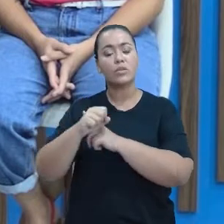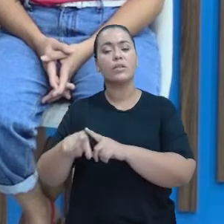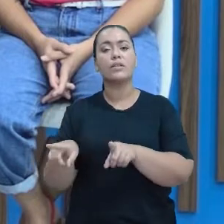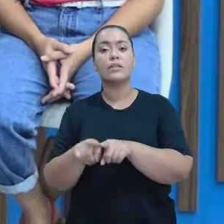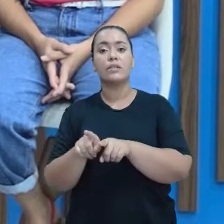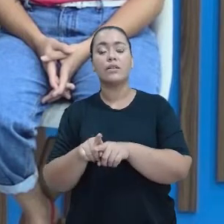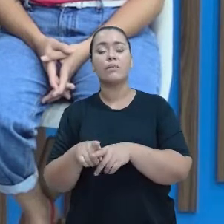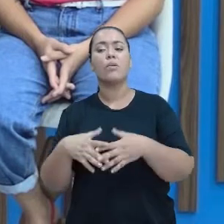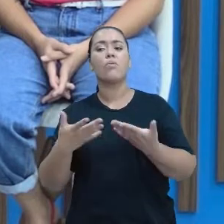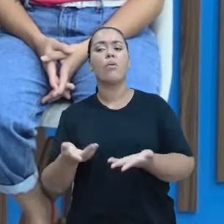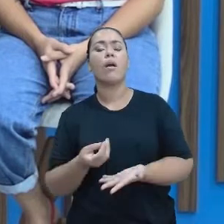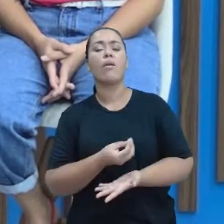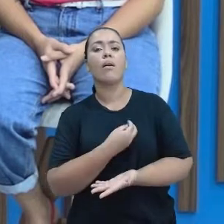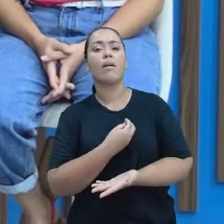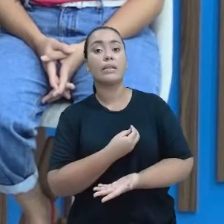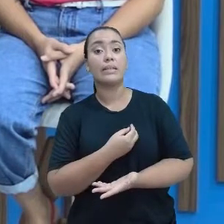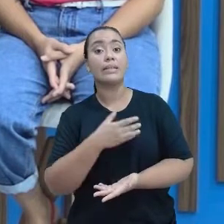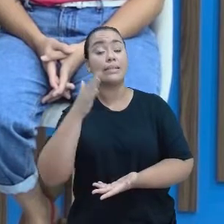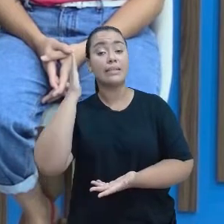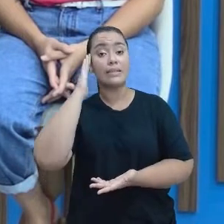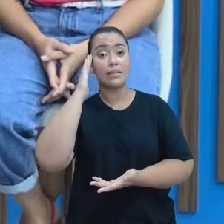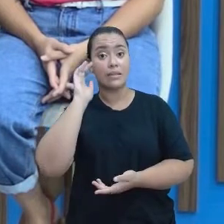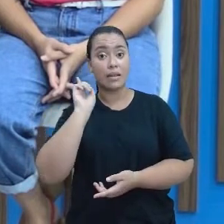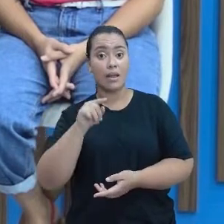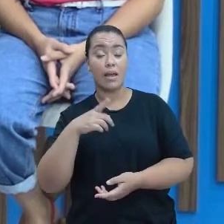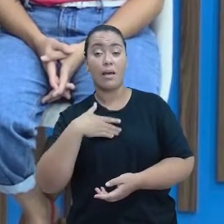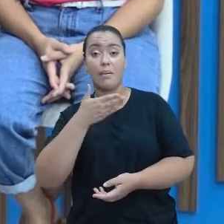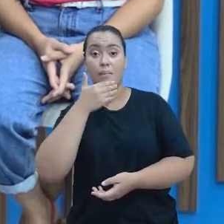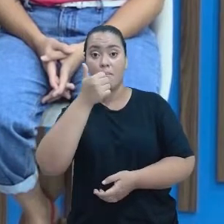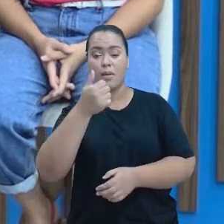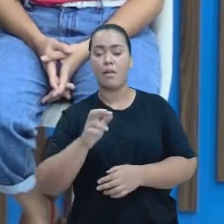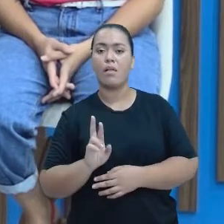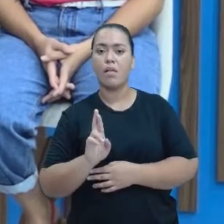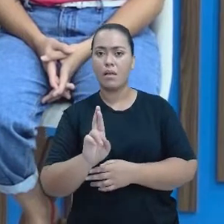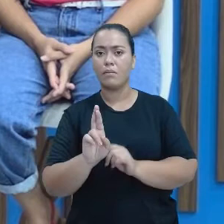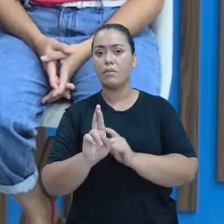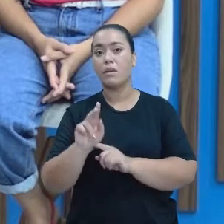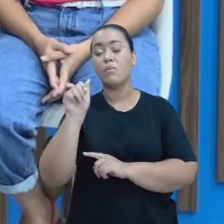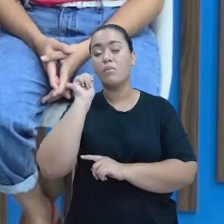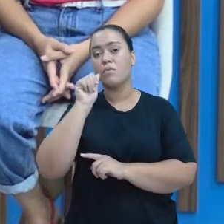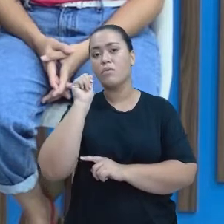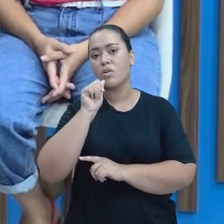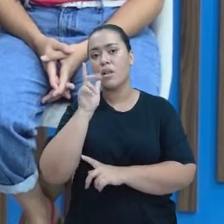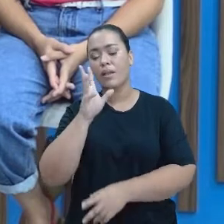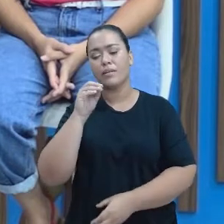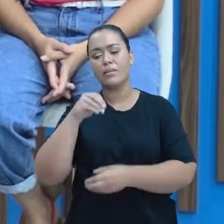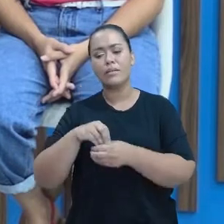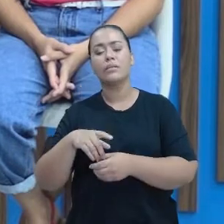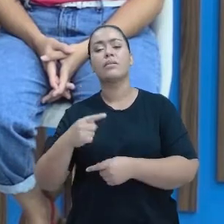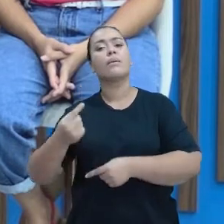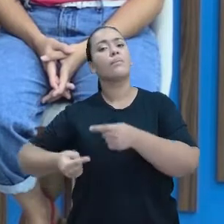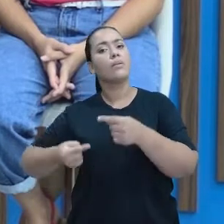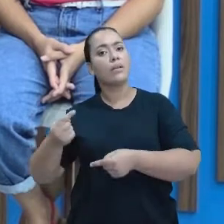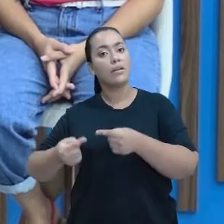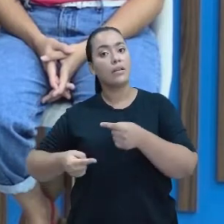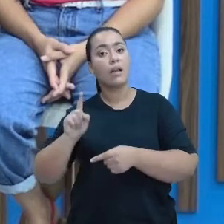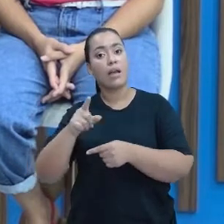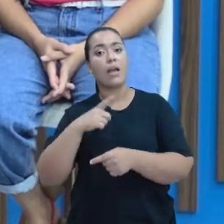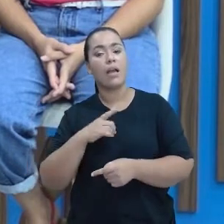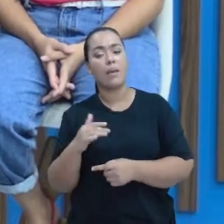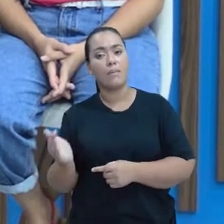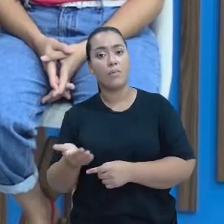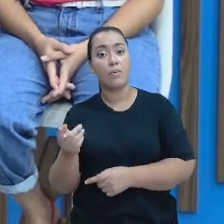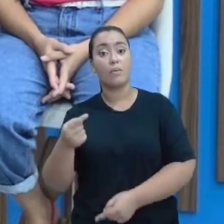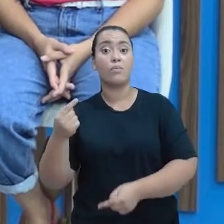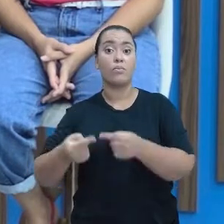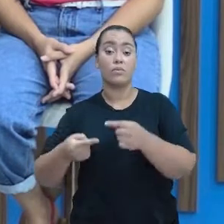nossa realidade, e entender que as melhores representações das mulheres na política, que vão produzir